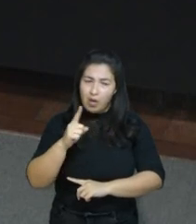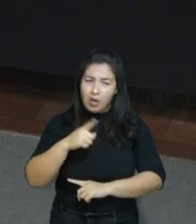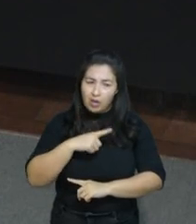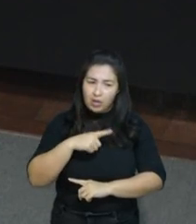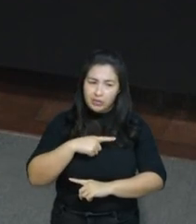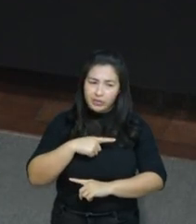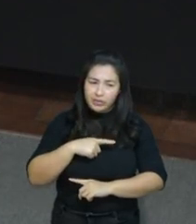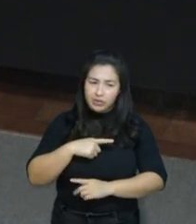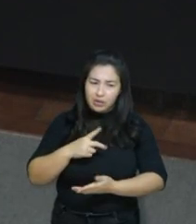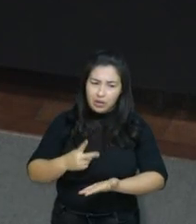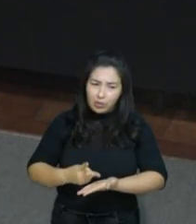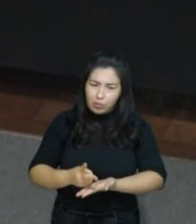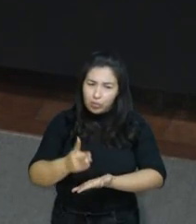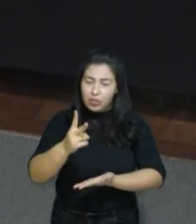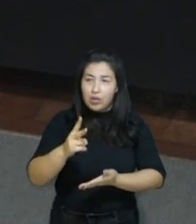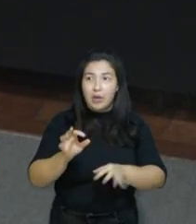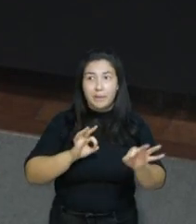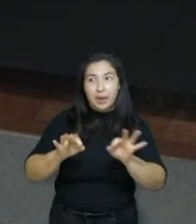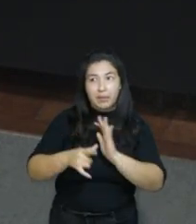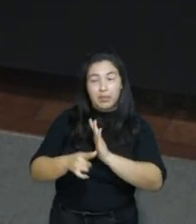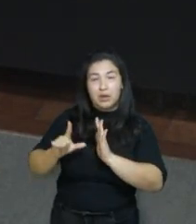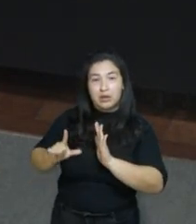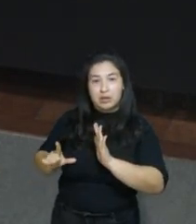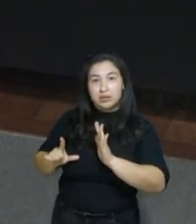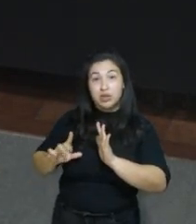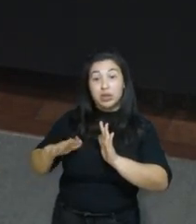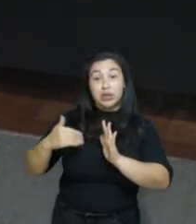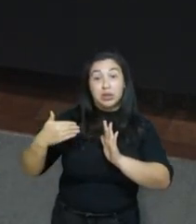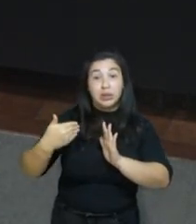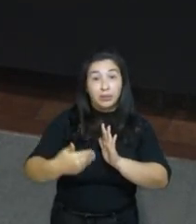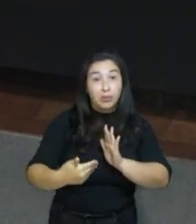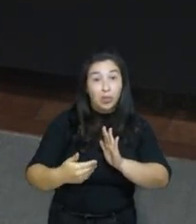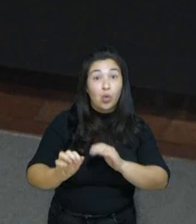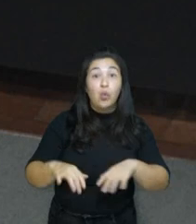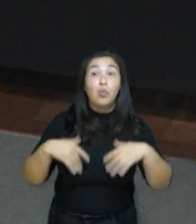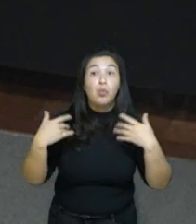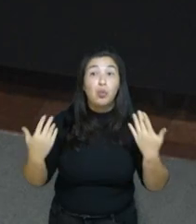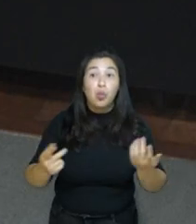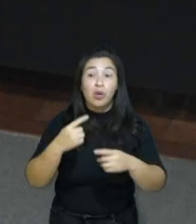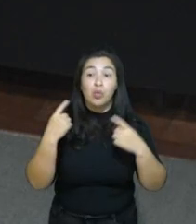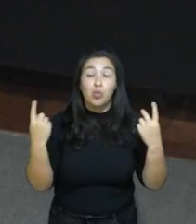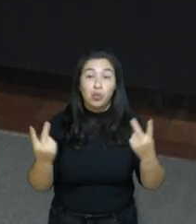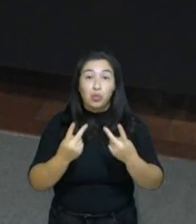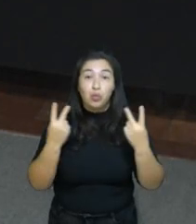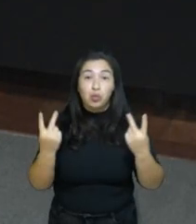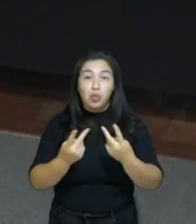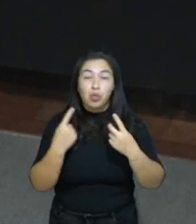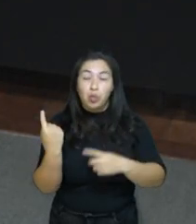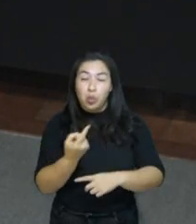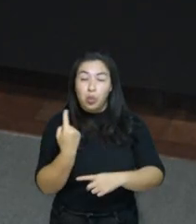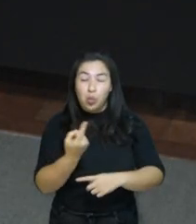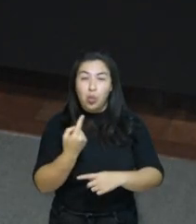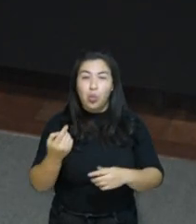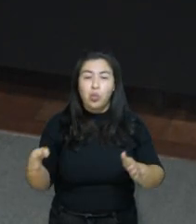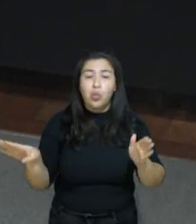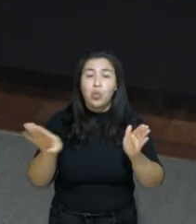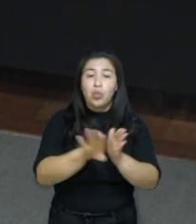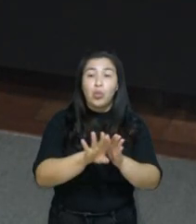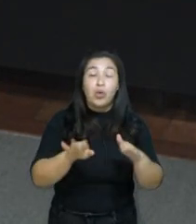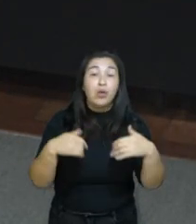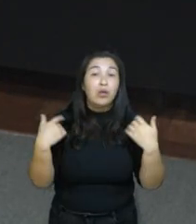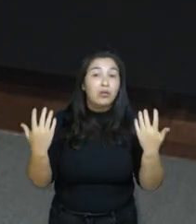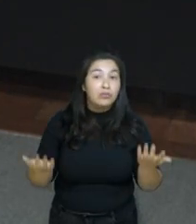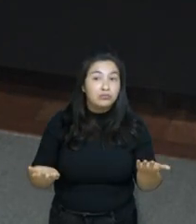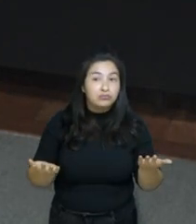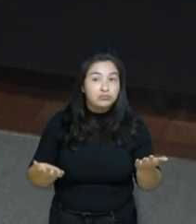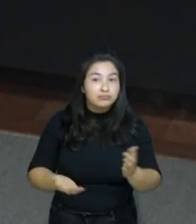se preparam já. Aí depois, a previsão do tempo vai dizer quando que o furacão veio, quando, né, aquele detalhe.